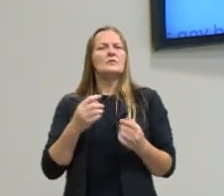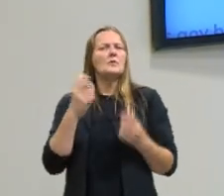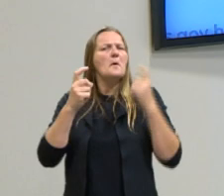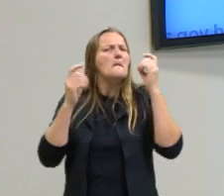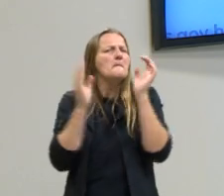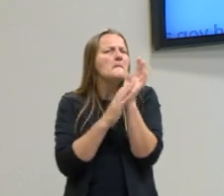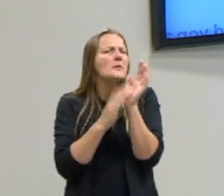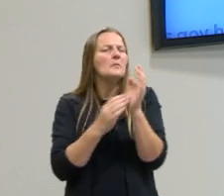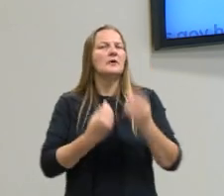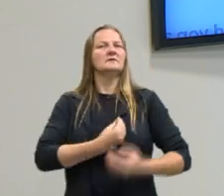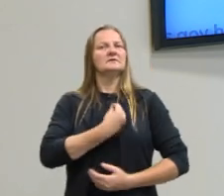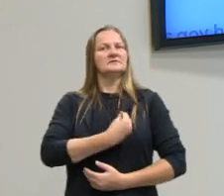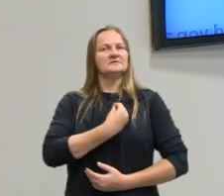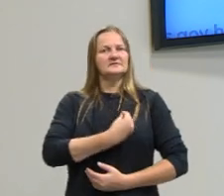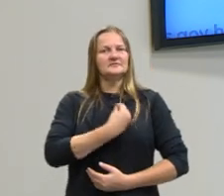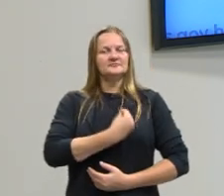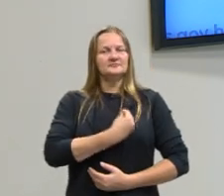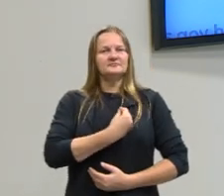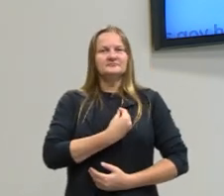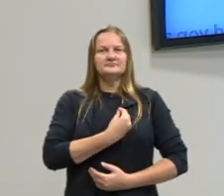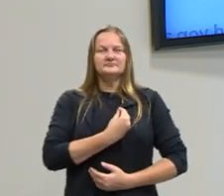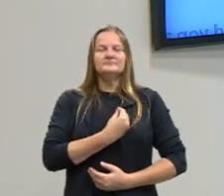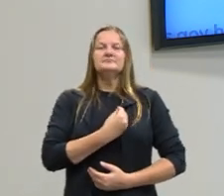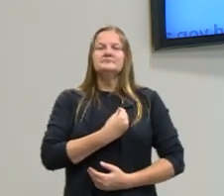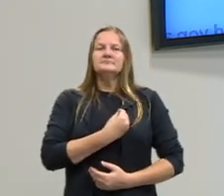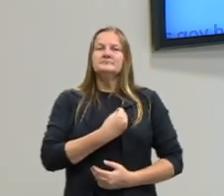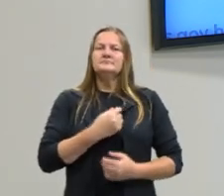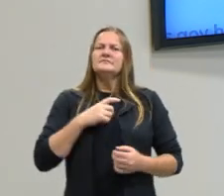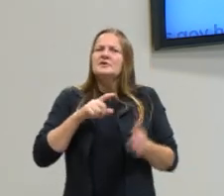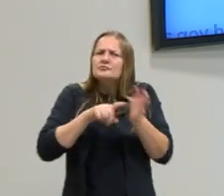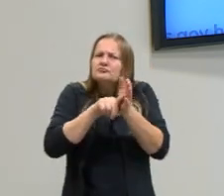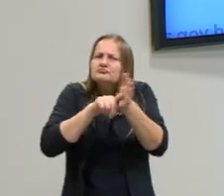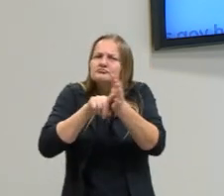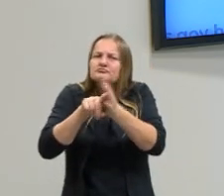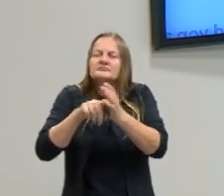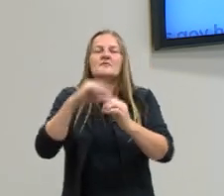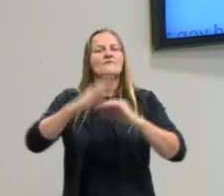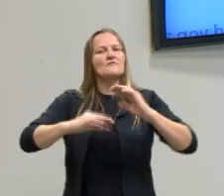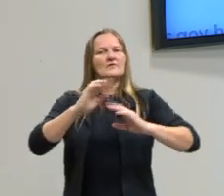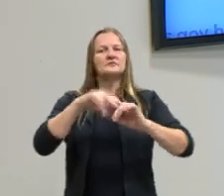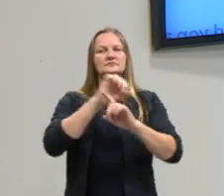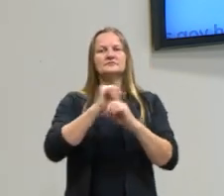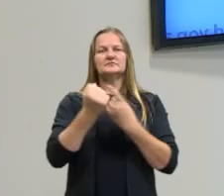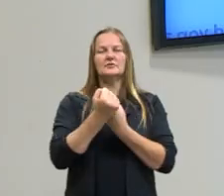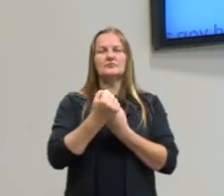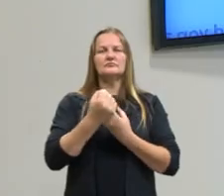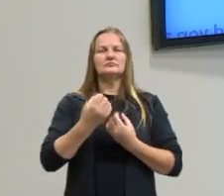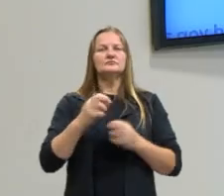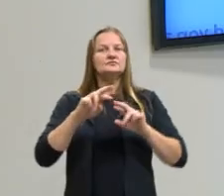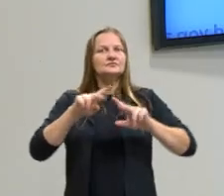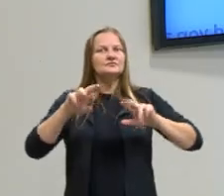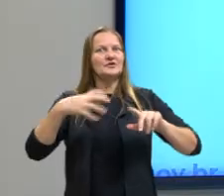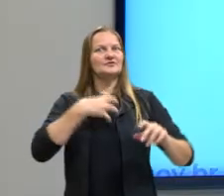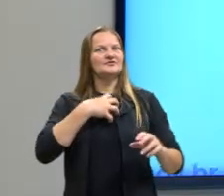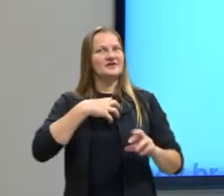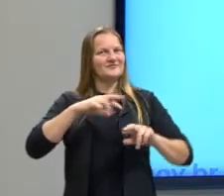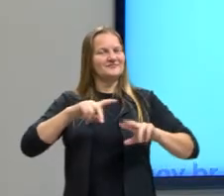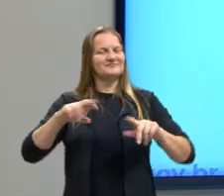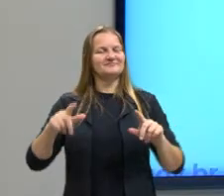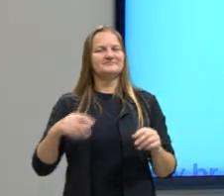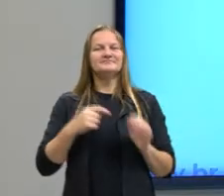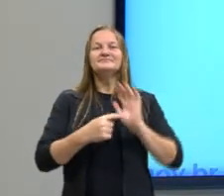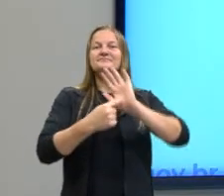proposta de vida ser de proposta de questionamento dos fatos sociais é mas se eles estão aí